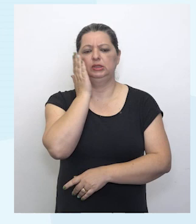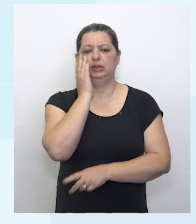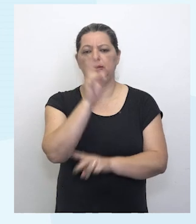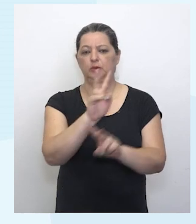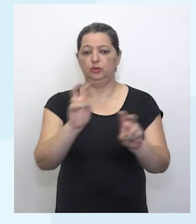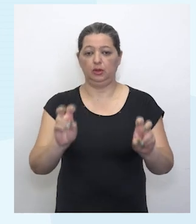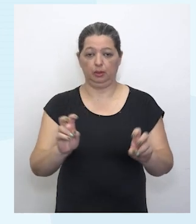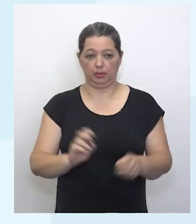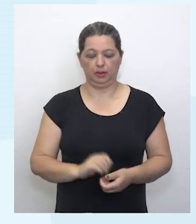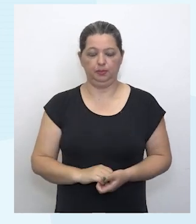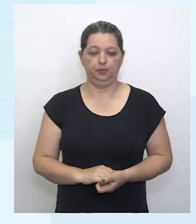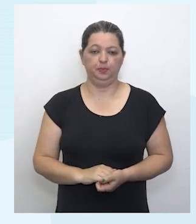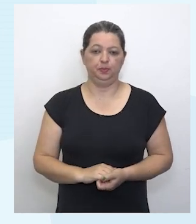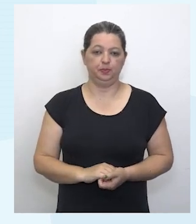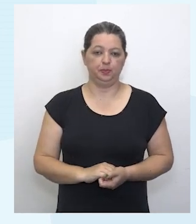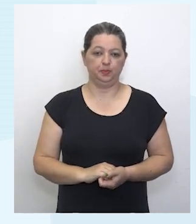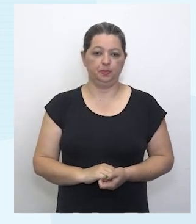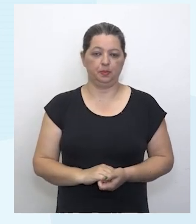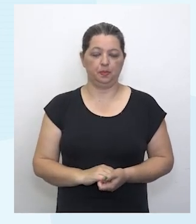assunto.